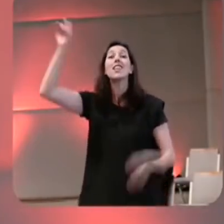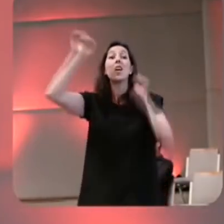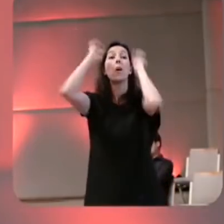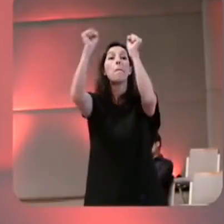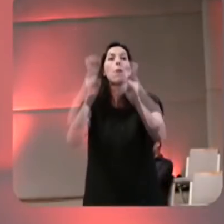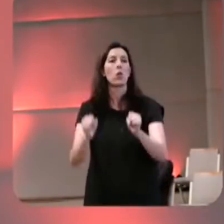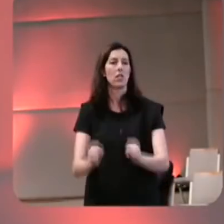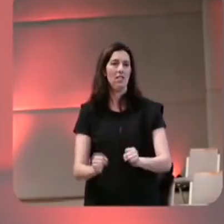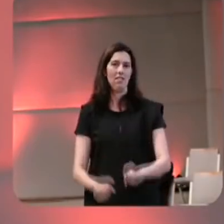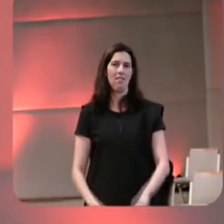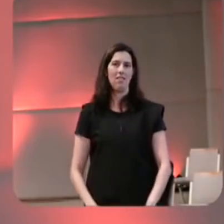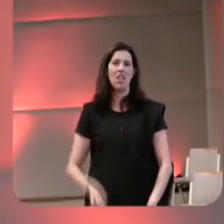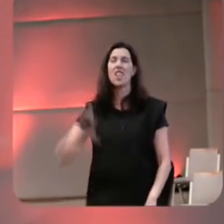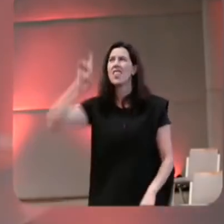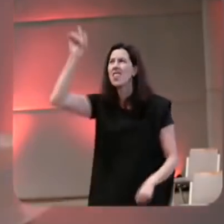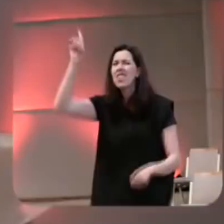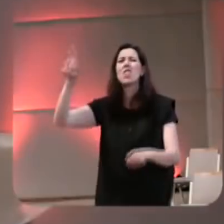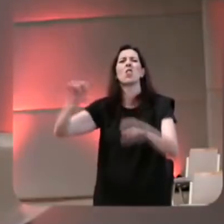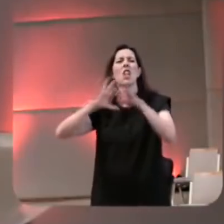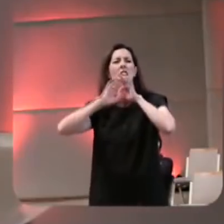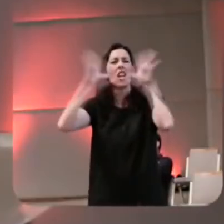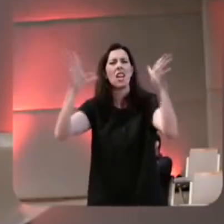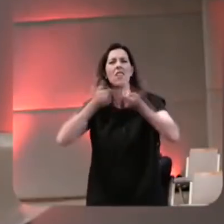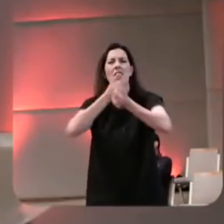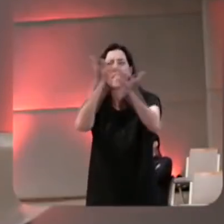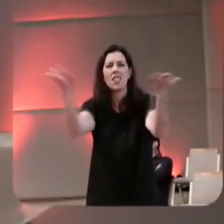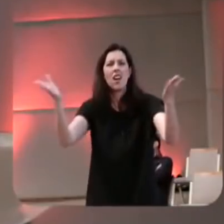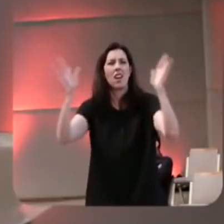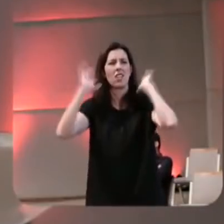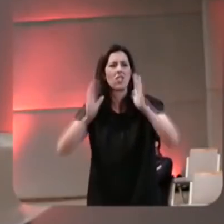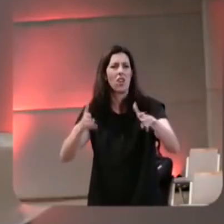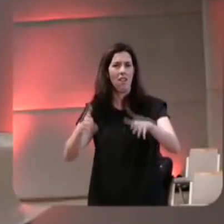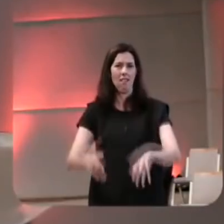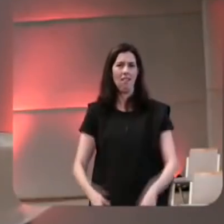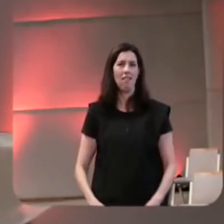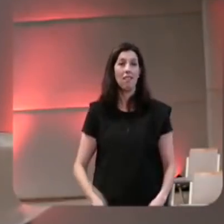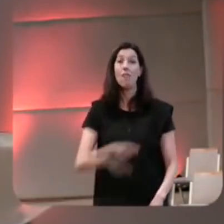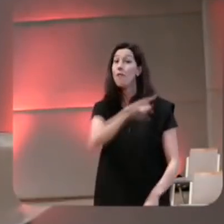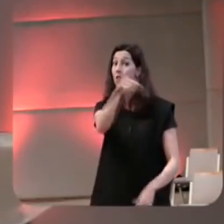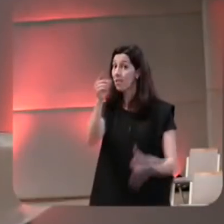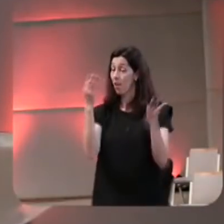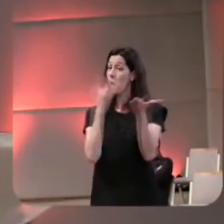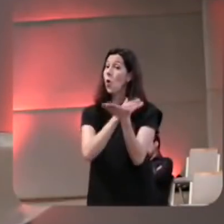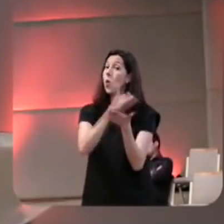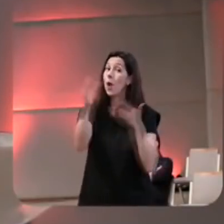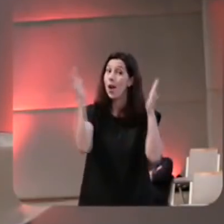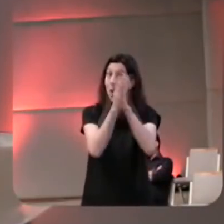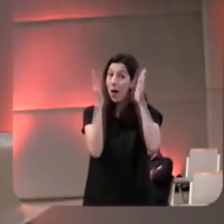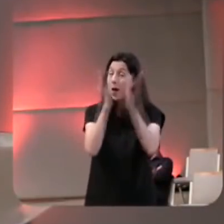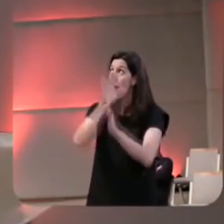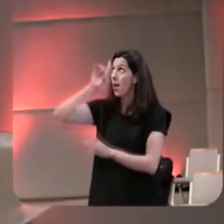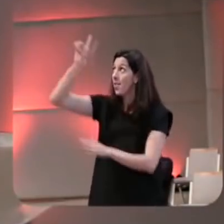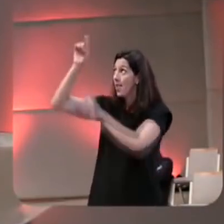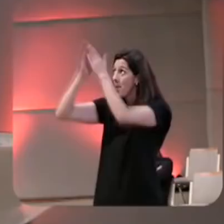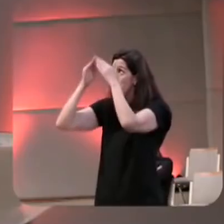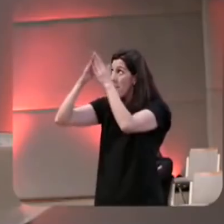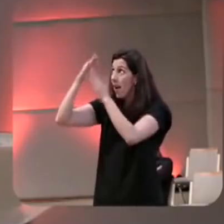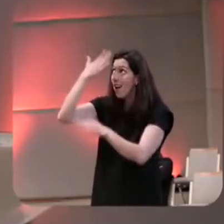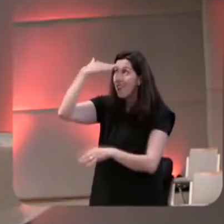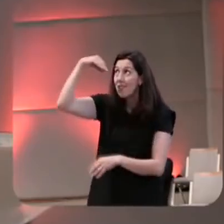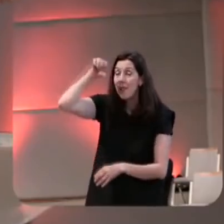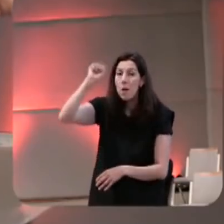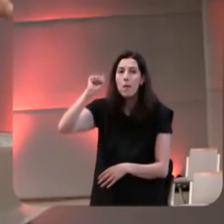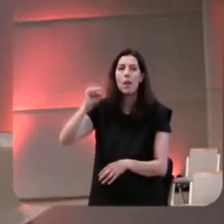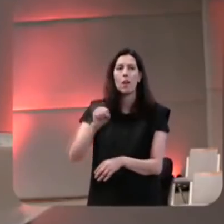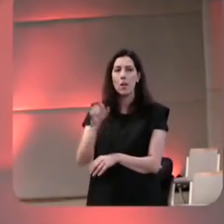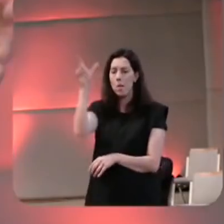já colocou à sua disposição. Então, começa a orar, pedir sabedoria de Deus, escolhe